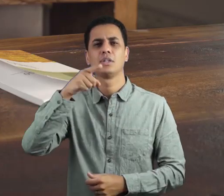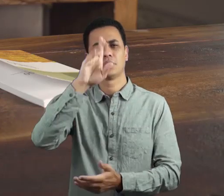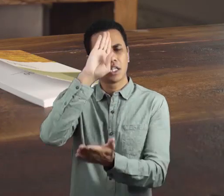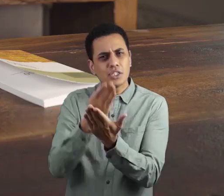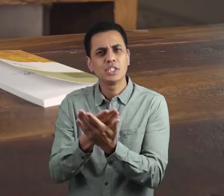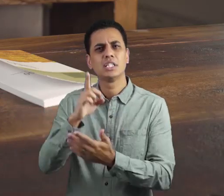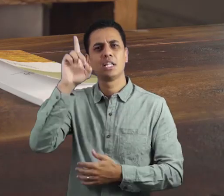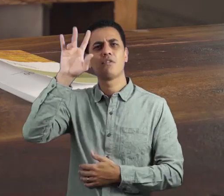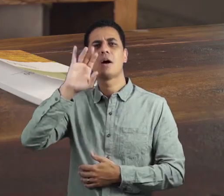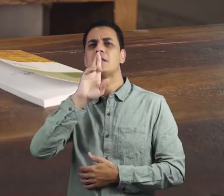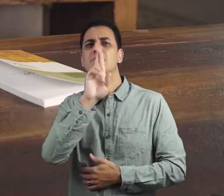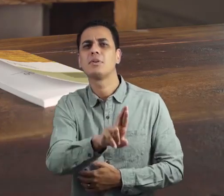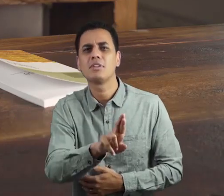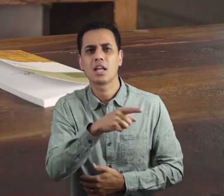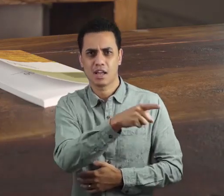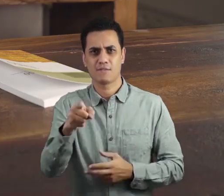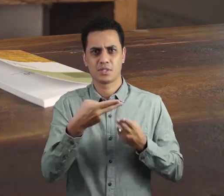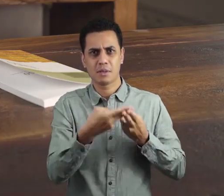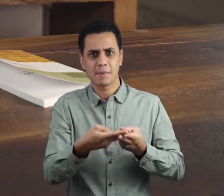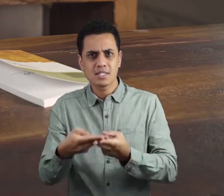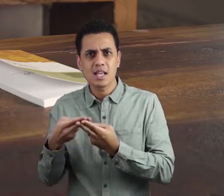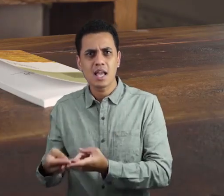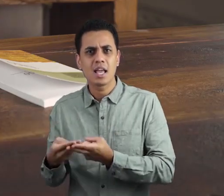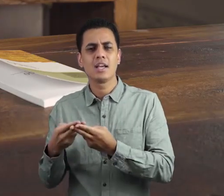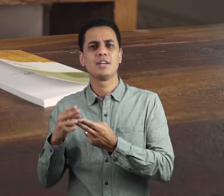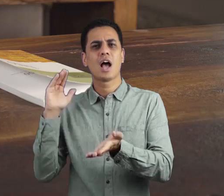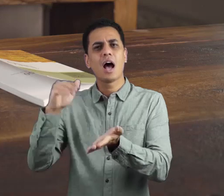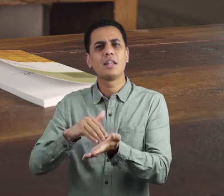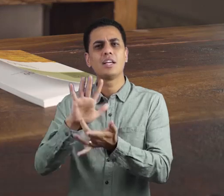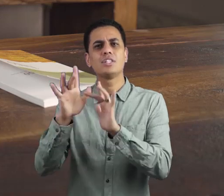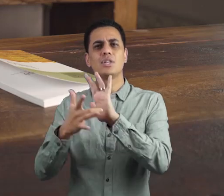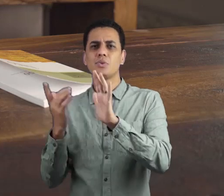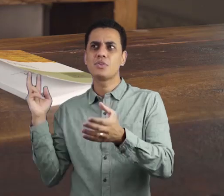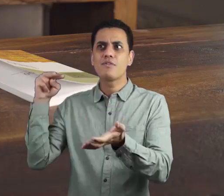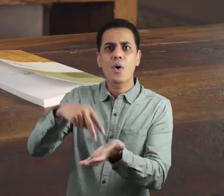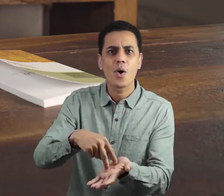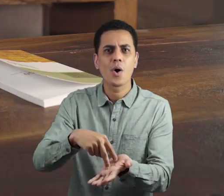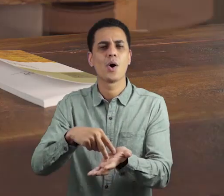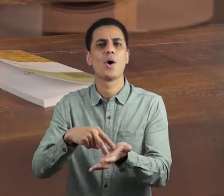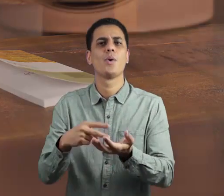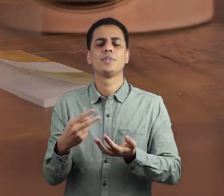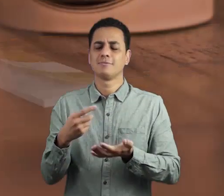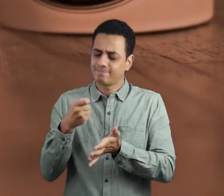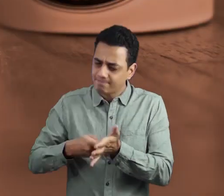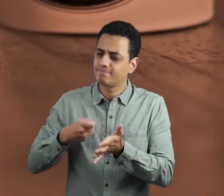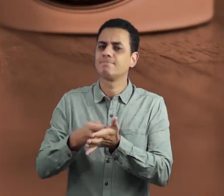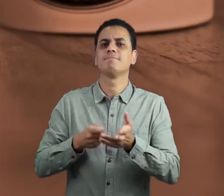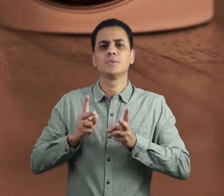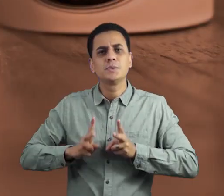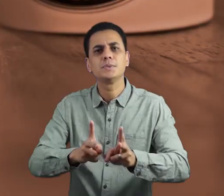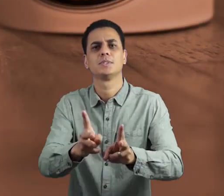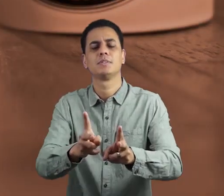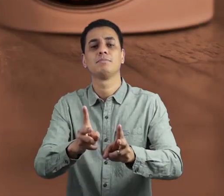do agricultor. Segundo, você será feliz. Olha o versículo 11. Como vocês sabem,